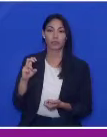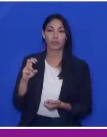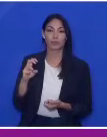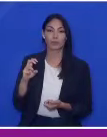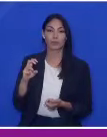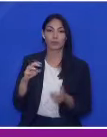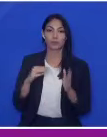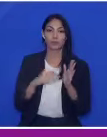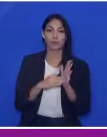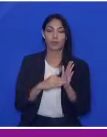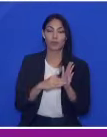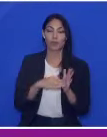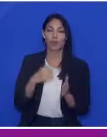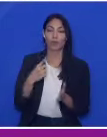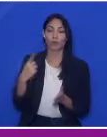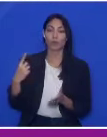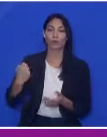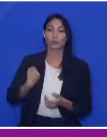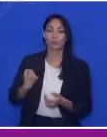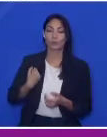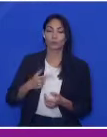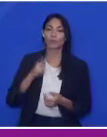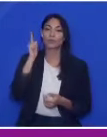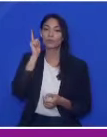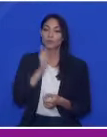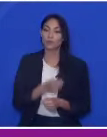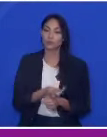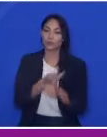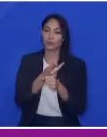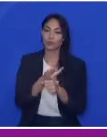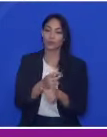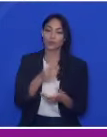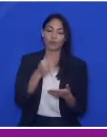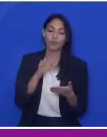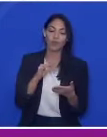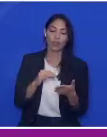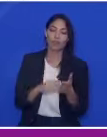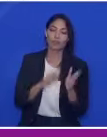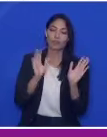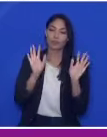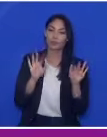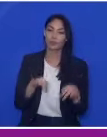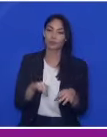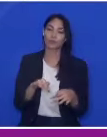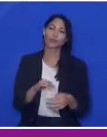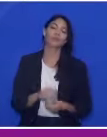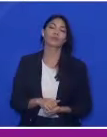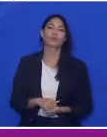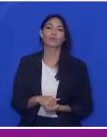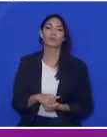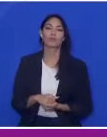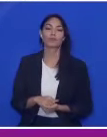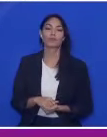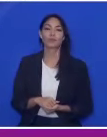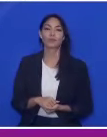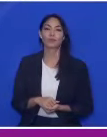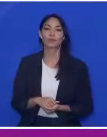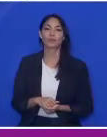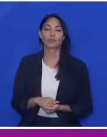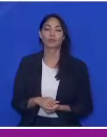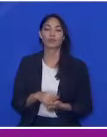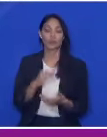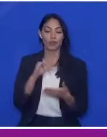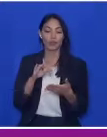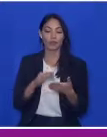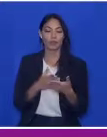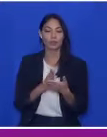de 11 a 15 números. Por isso, lembre-se de sempre conferir os números da sua aposta. E para conferir